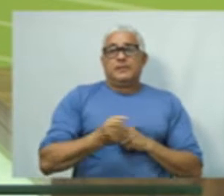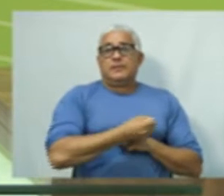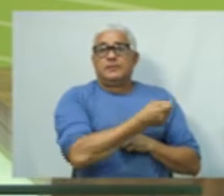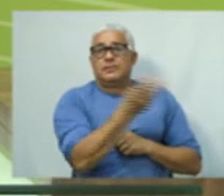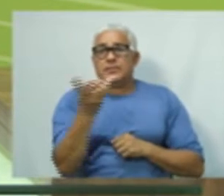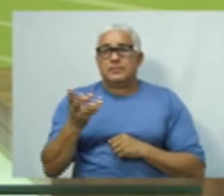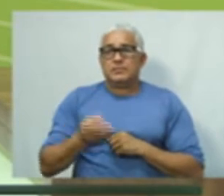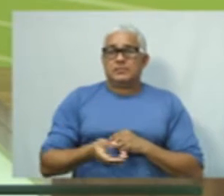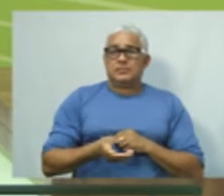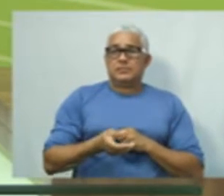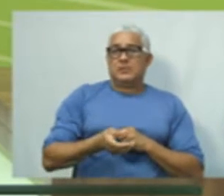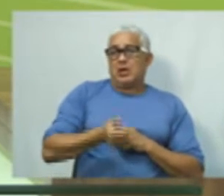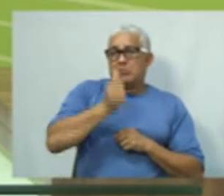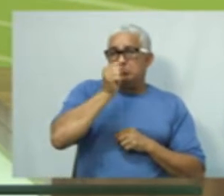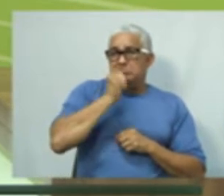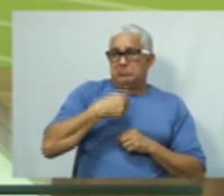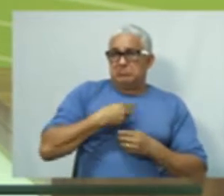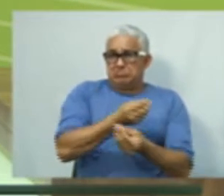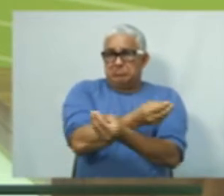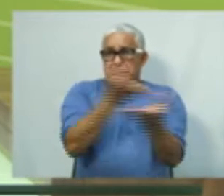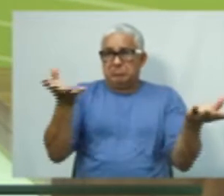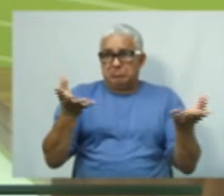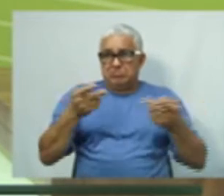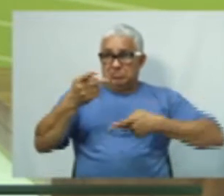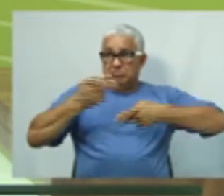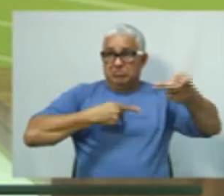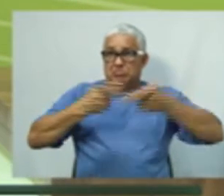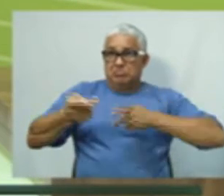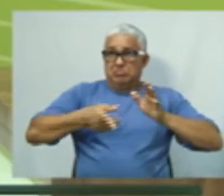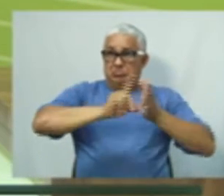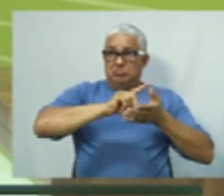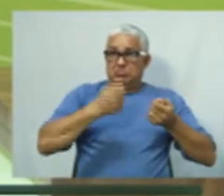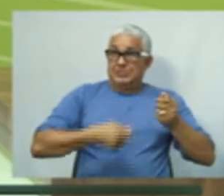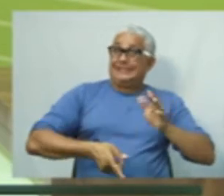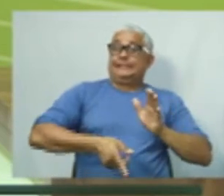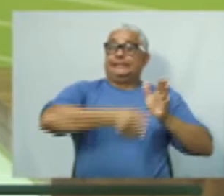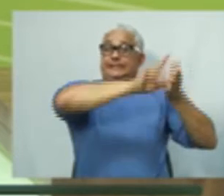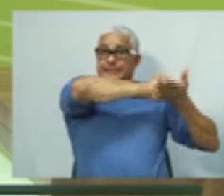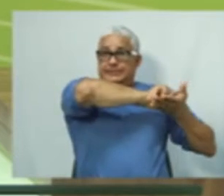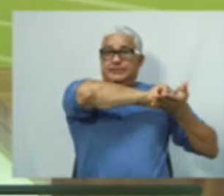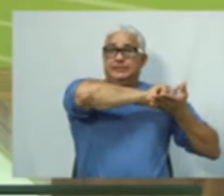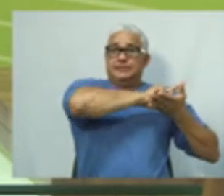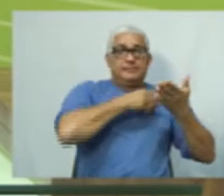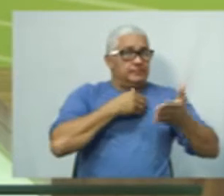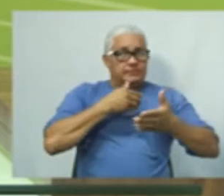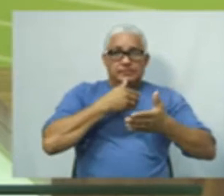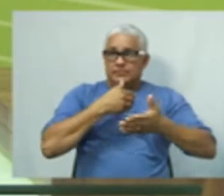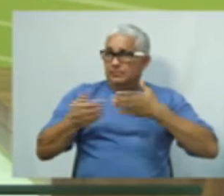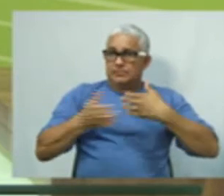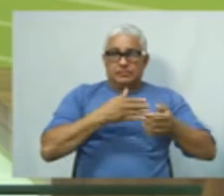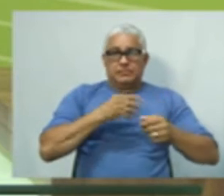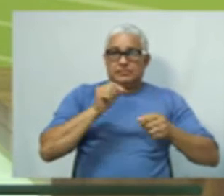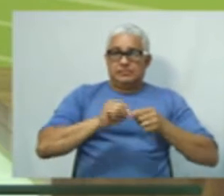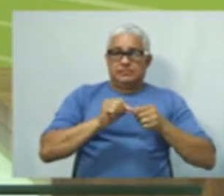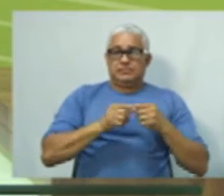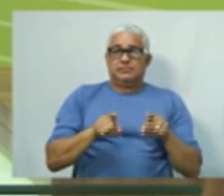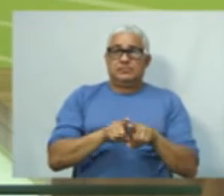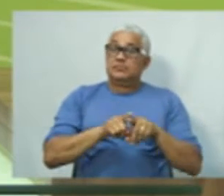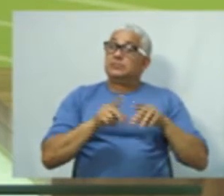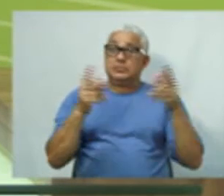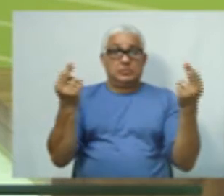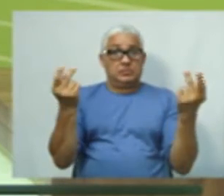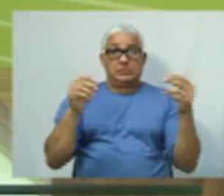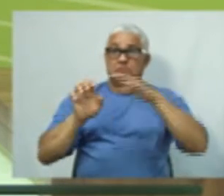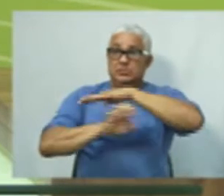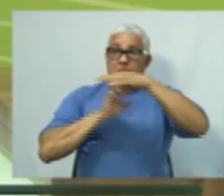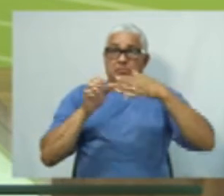salgados, bebidas que eu vou oferecer? Todo esse planejamento tem que vir antes de você fazer qualquer coisa. Assim também nas empresas. Antes de montar